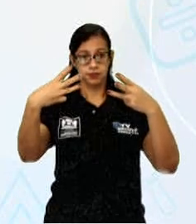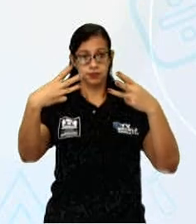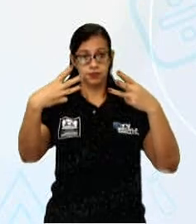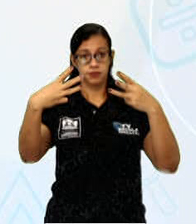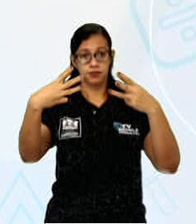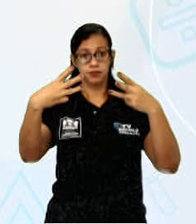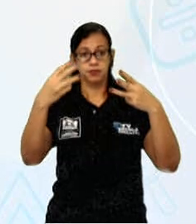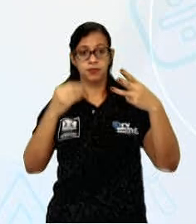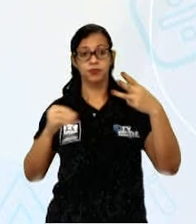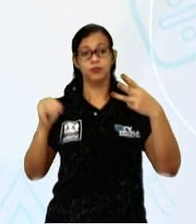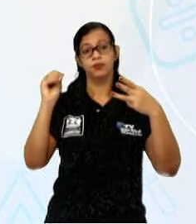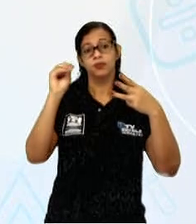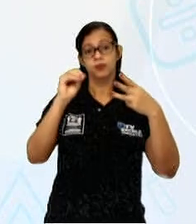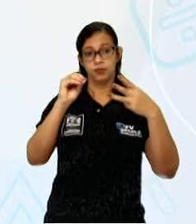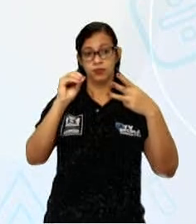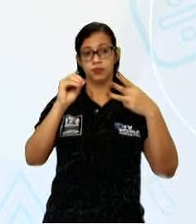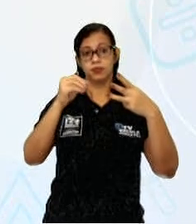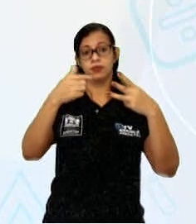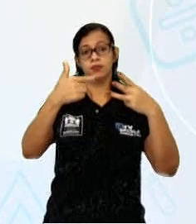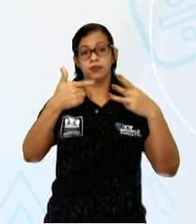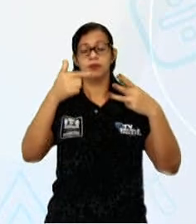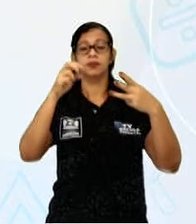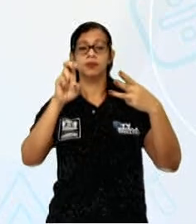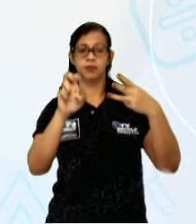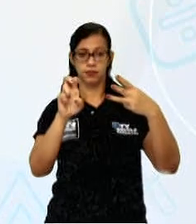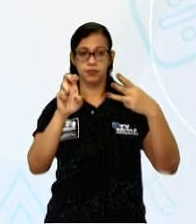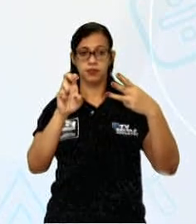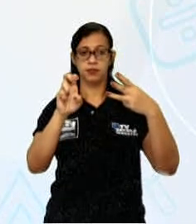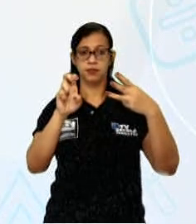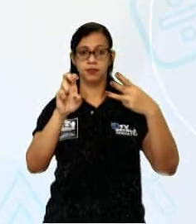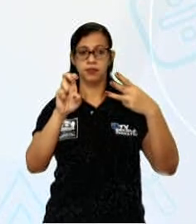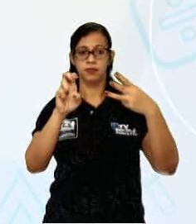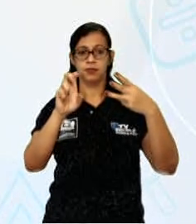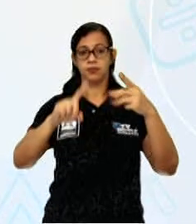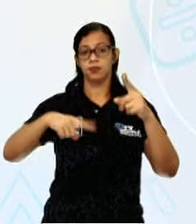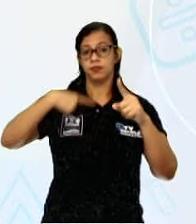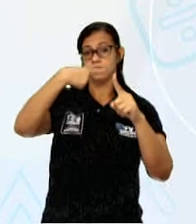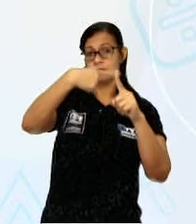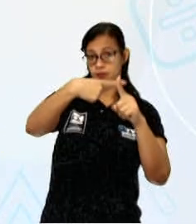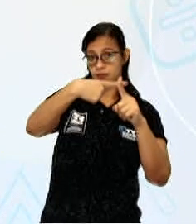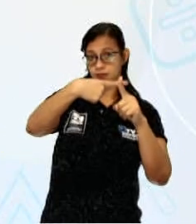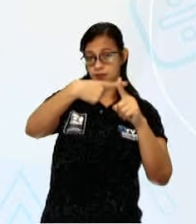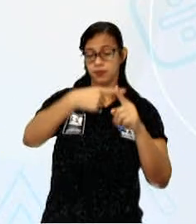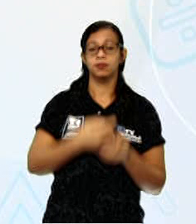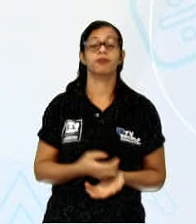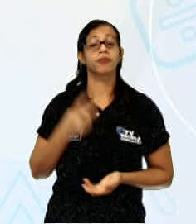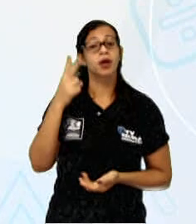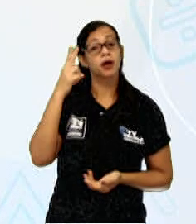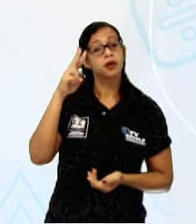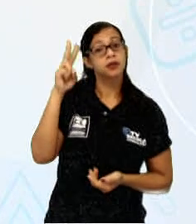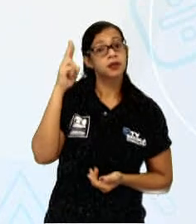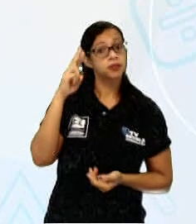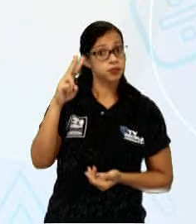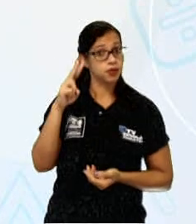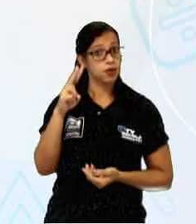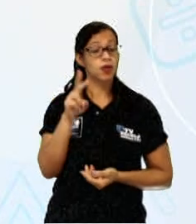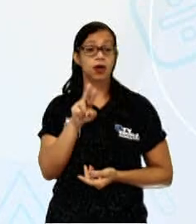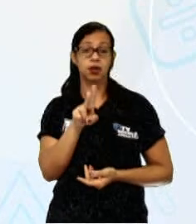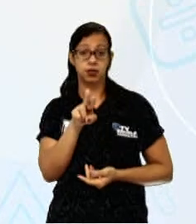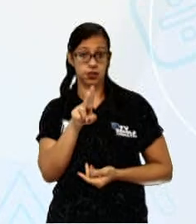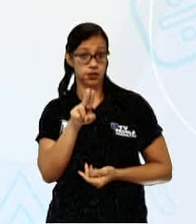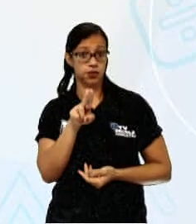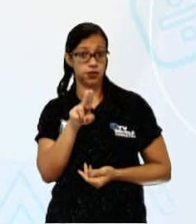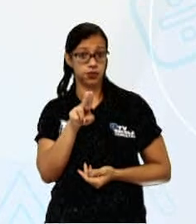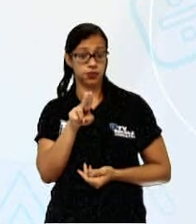adicionar ao subtraendo mas 25 Lembrando que o resultado tem que ser igual